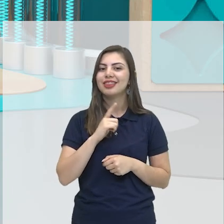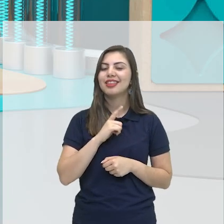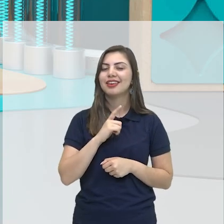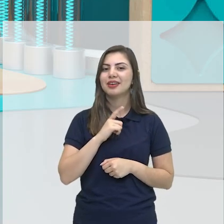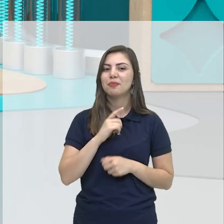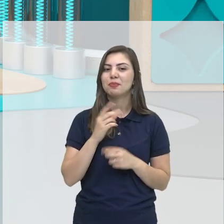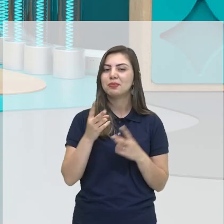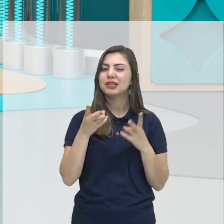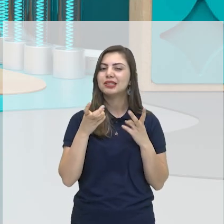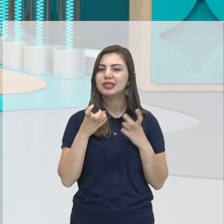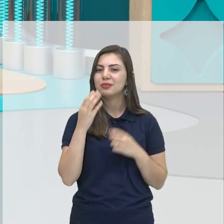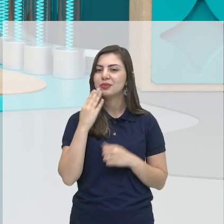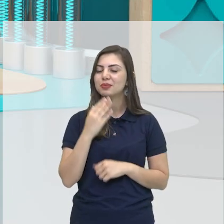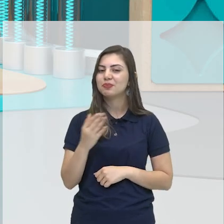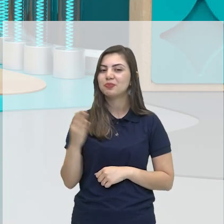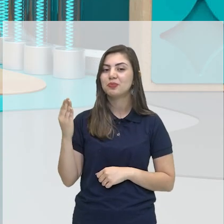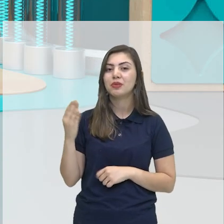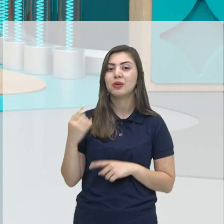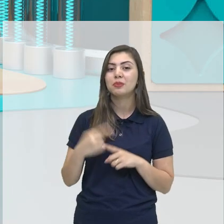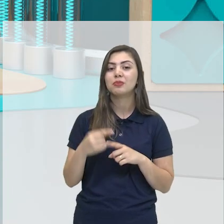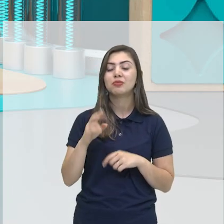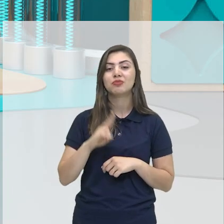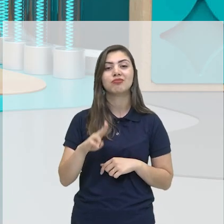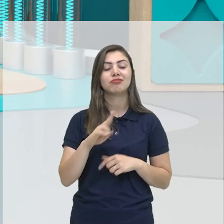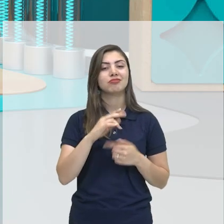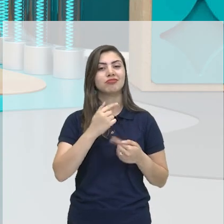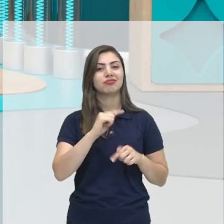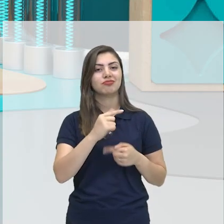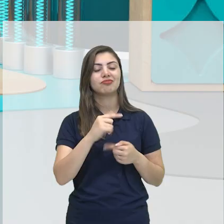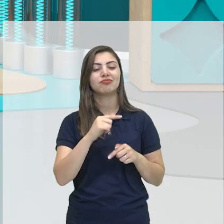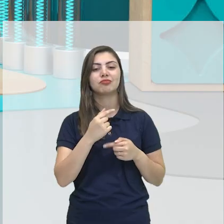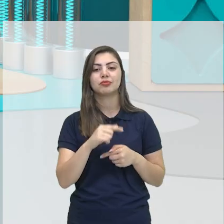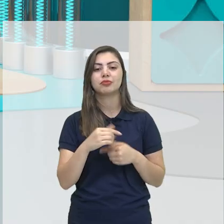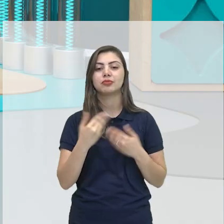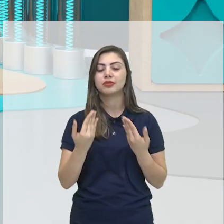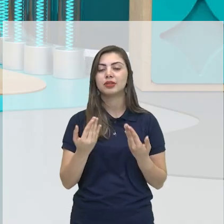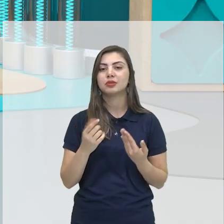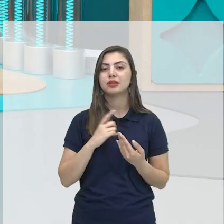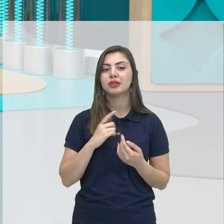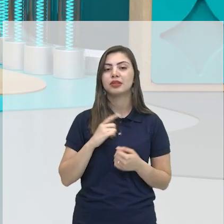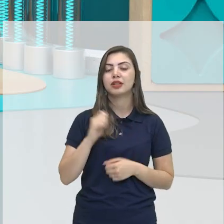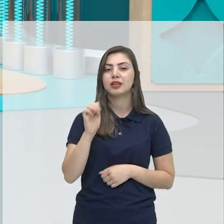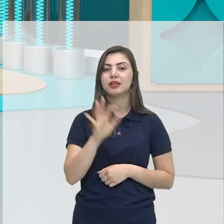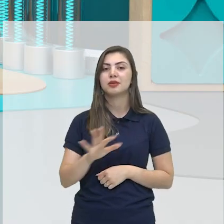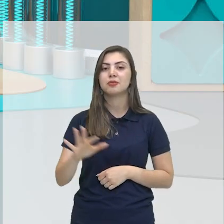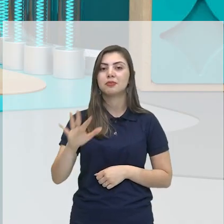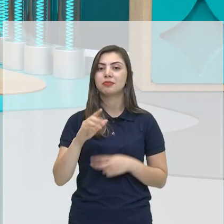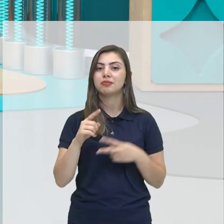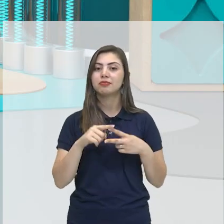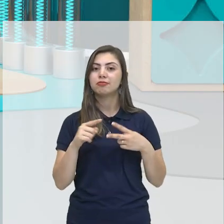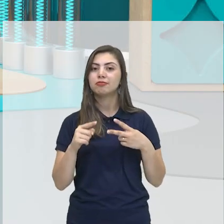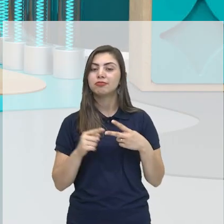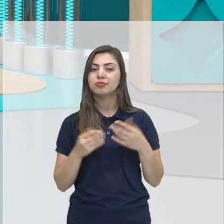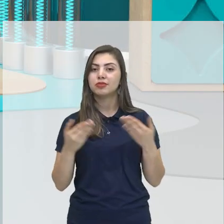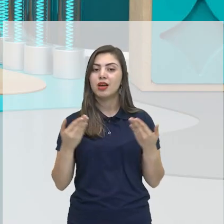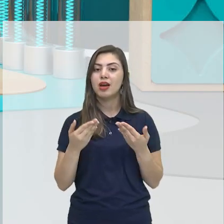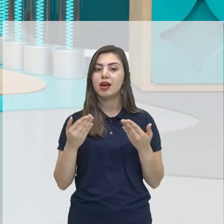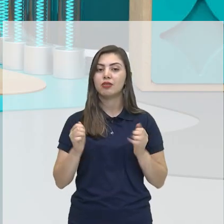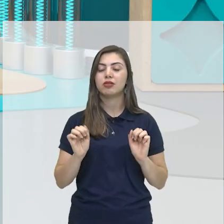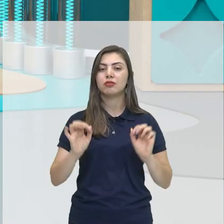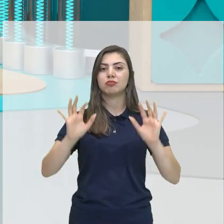outra imagem. Aqui a gente tem uma imagem de George Braque, certo? Que a gente já consegue